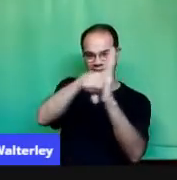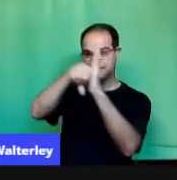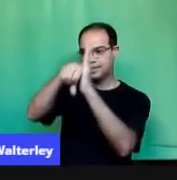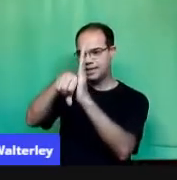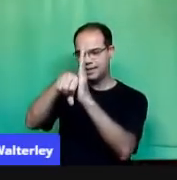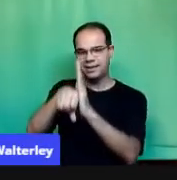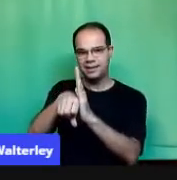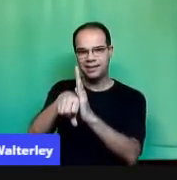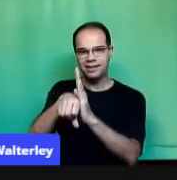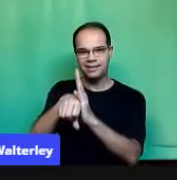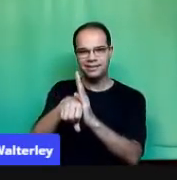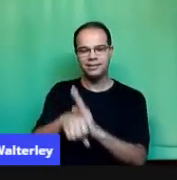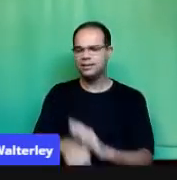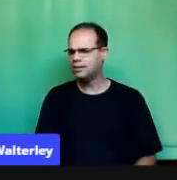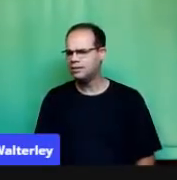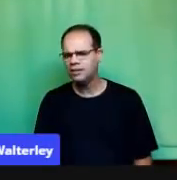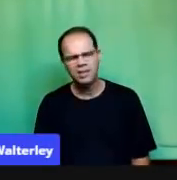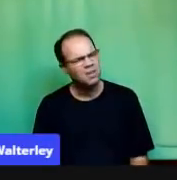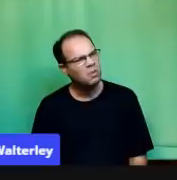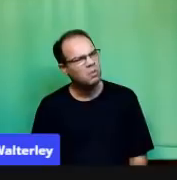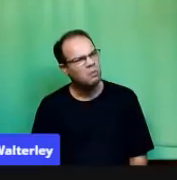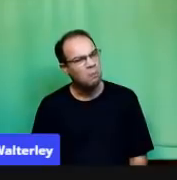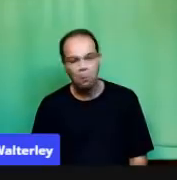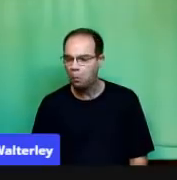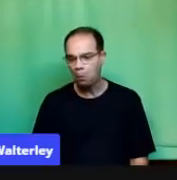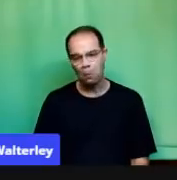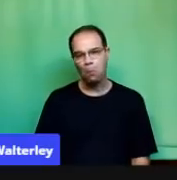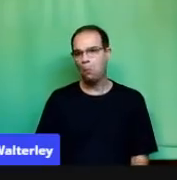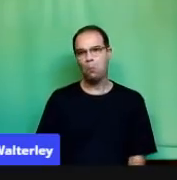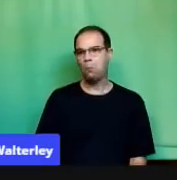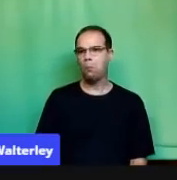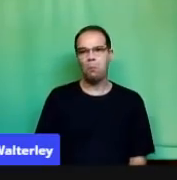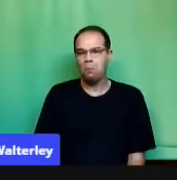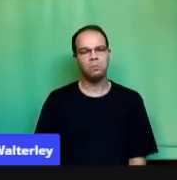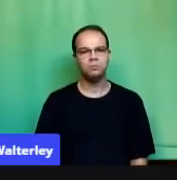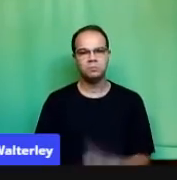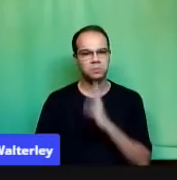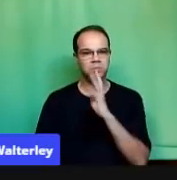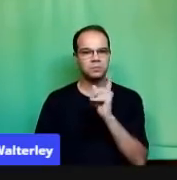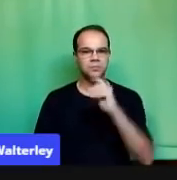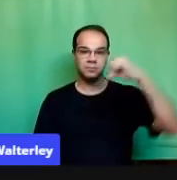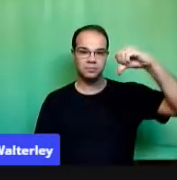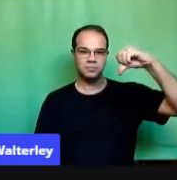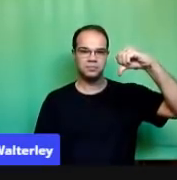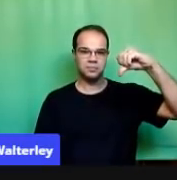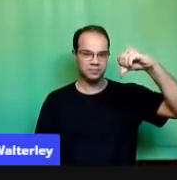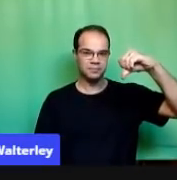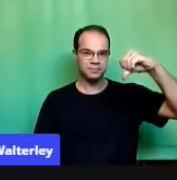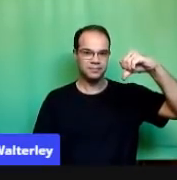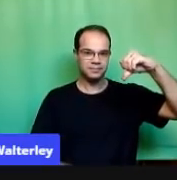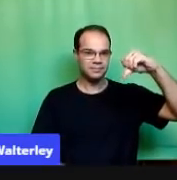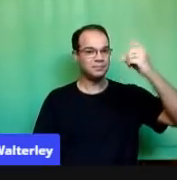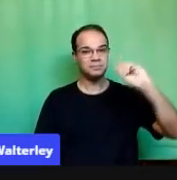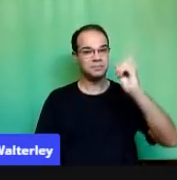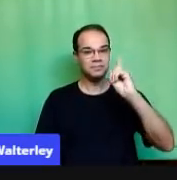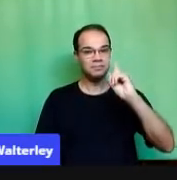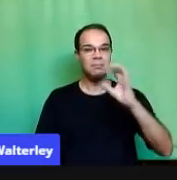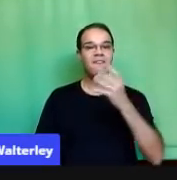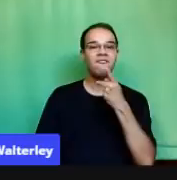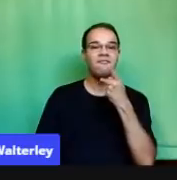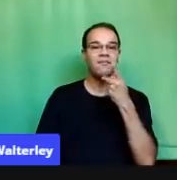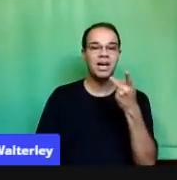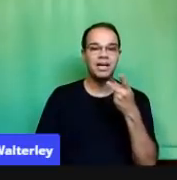Hoje Maria não veio na escola, então nós temos 4 meninas, uma menos que